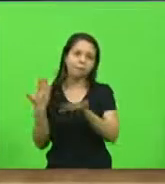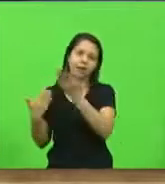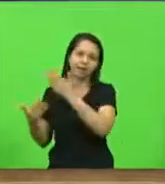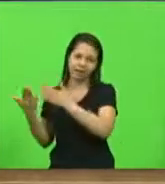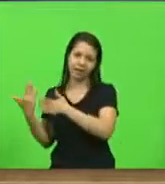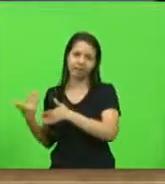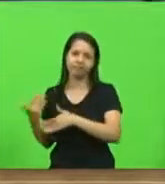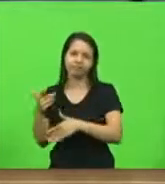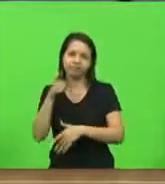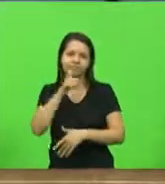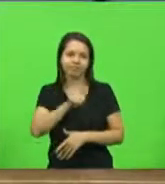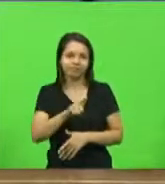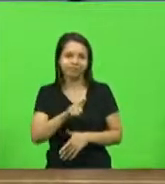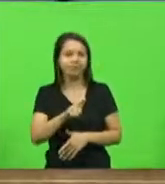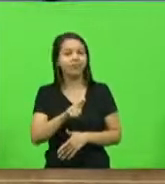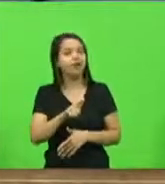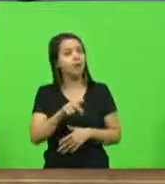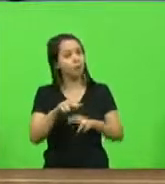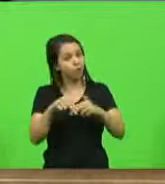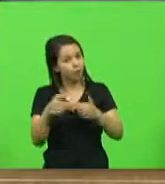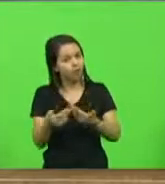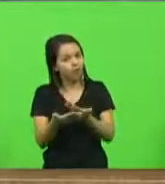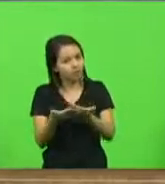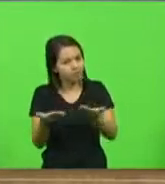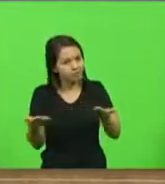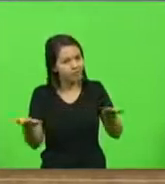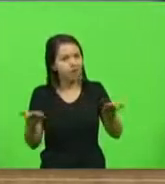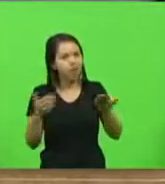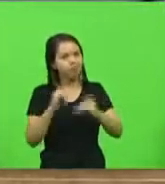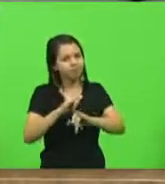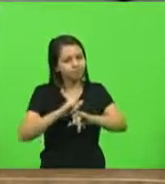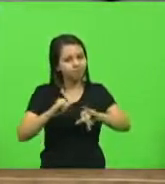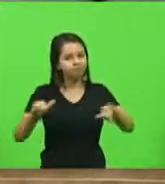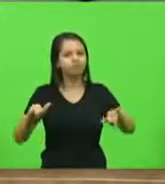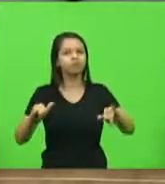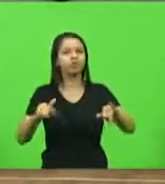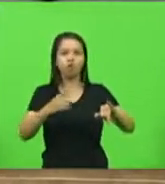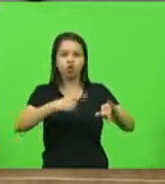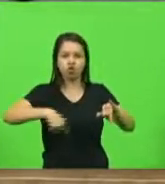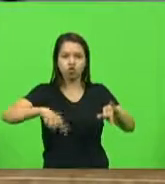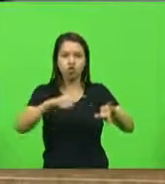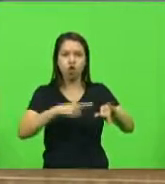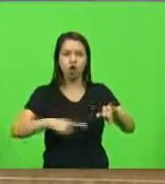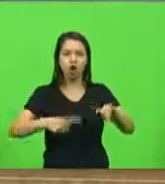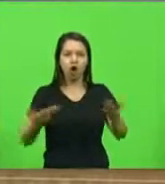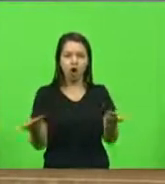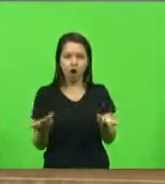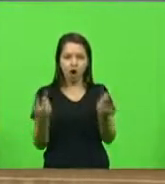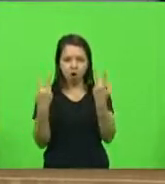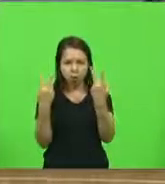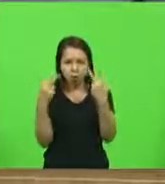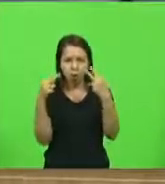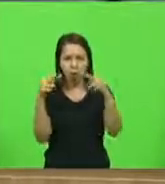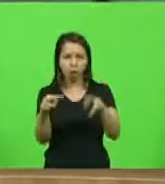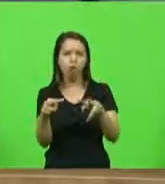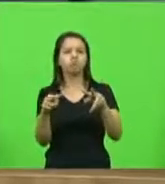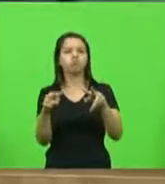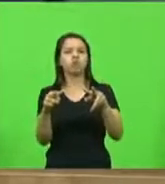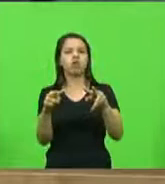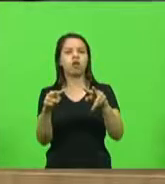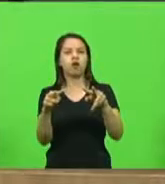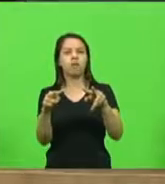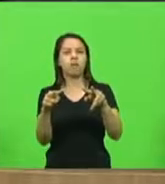saibam, senhores deputados, senhoras deputadas, já estamos com o nosso olhar e esforço voltados para o